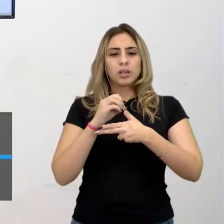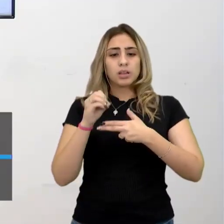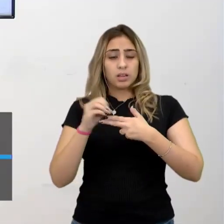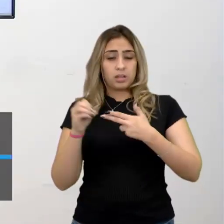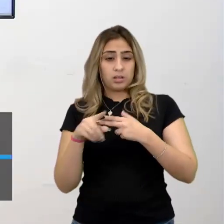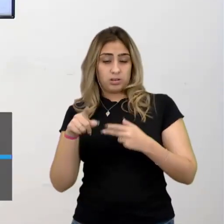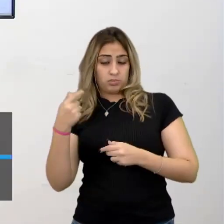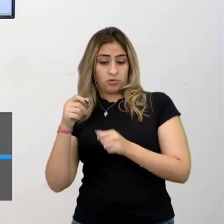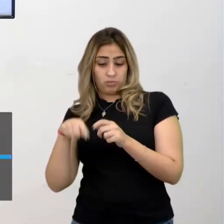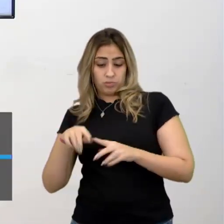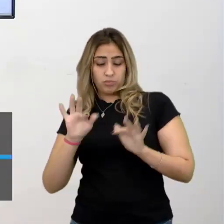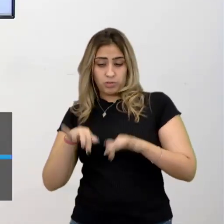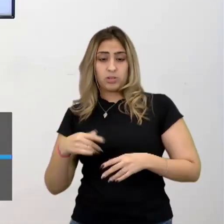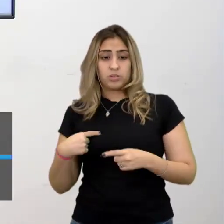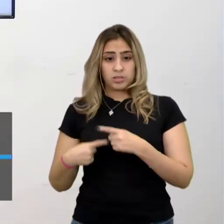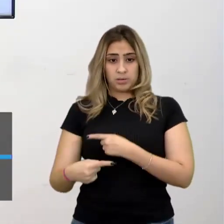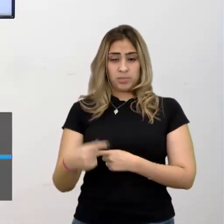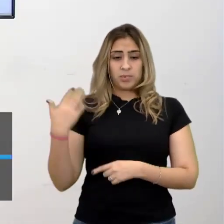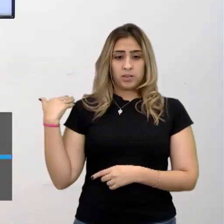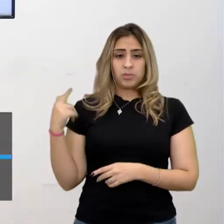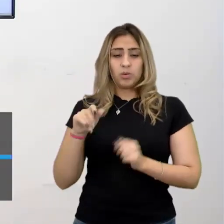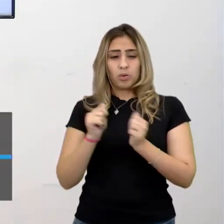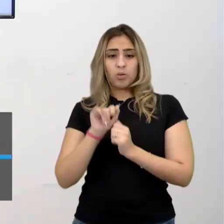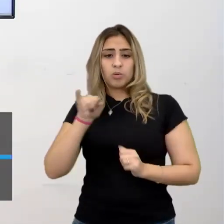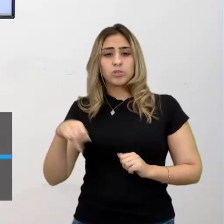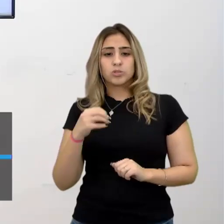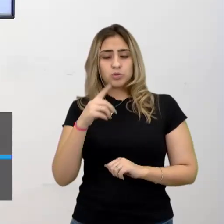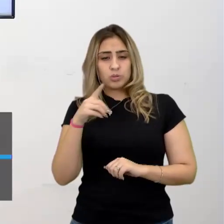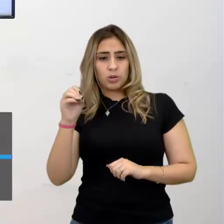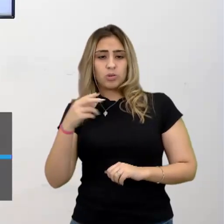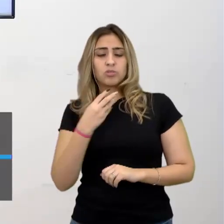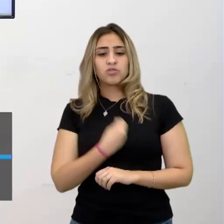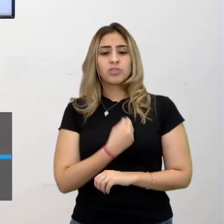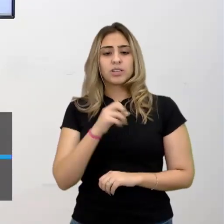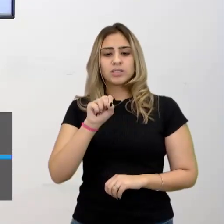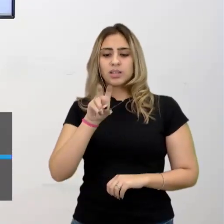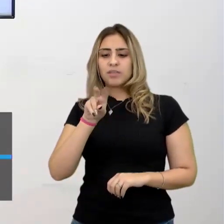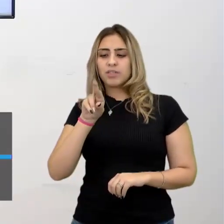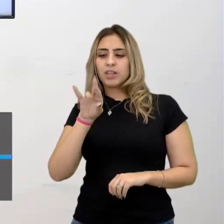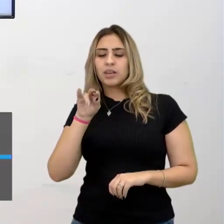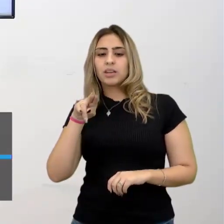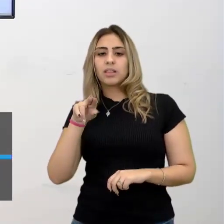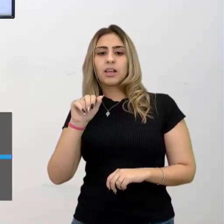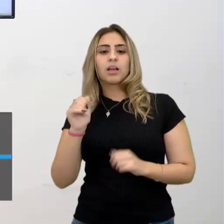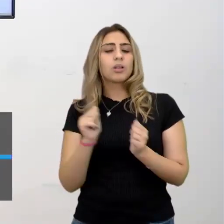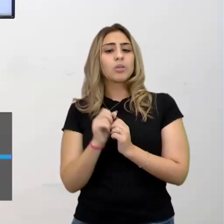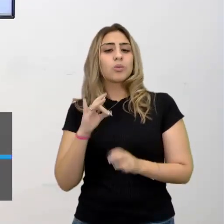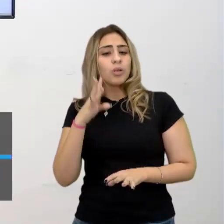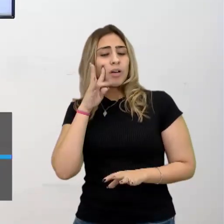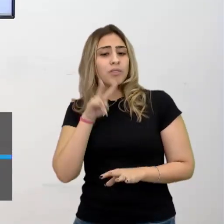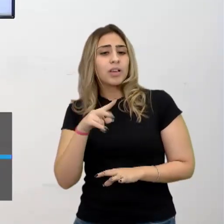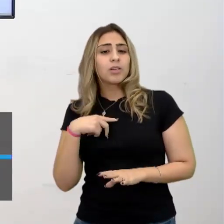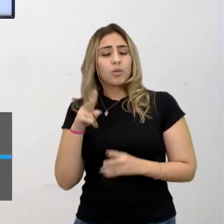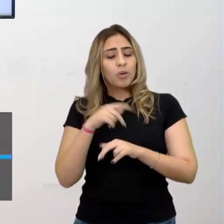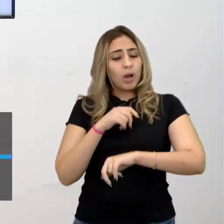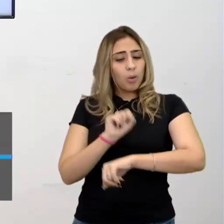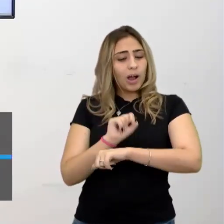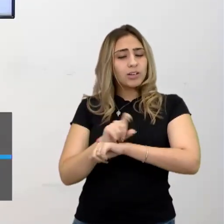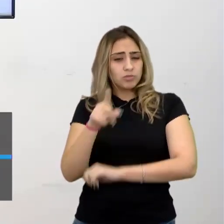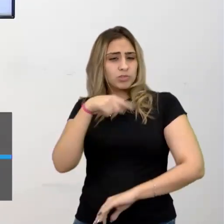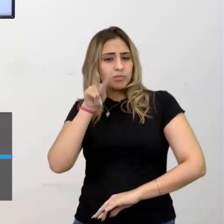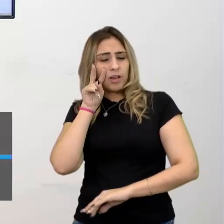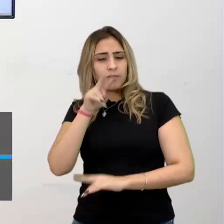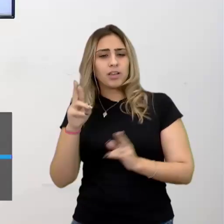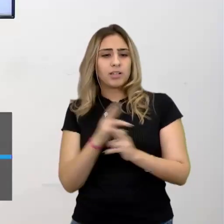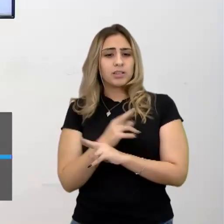semana com o João Cabral de Melo Neto, com morte e vida severina? Tudo a ver. Aguarde que você vai ver a relação. Se